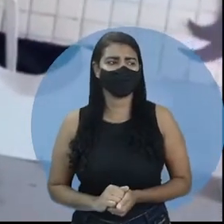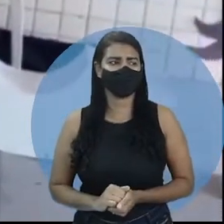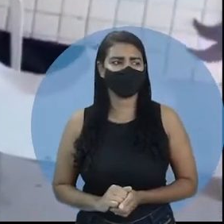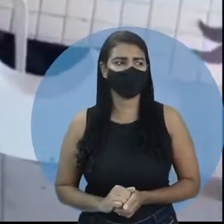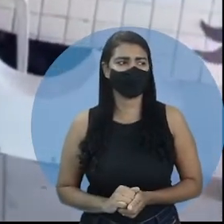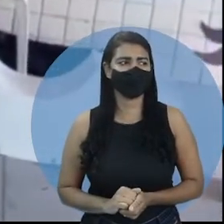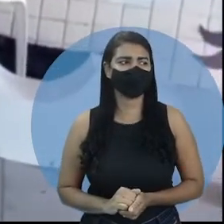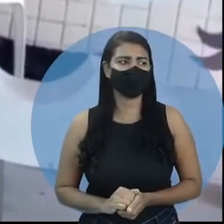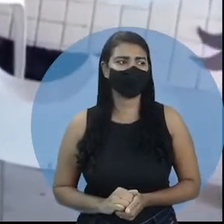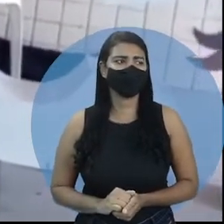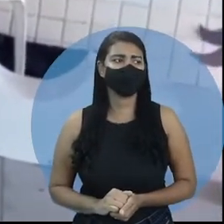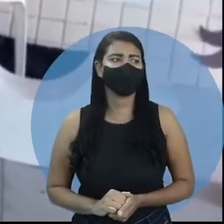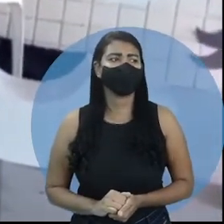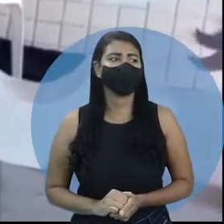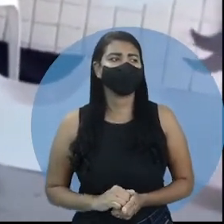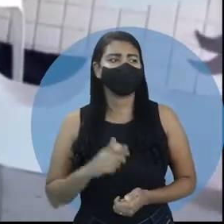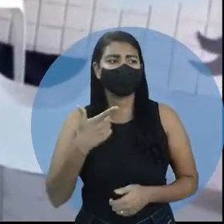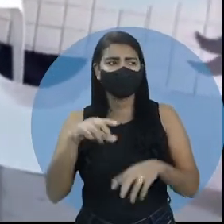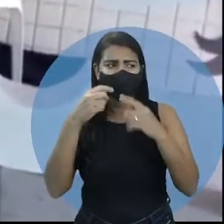abençoar.